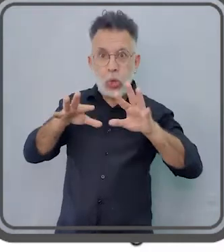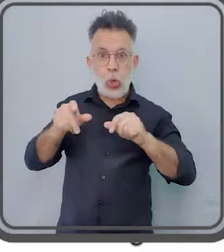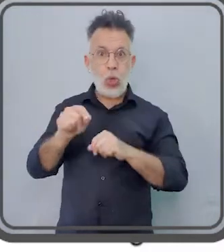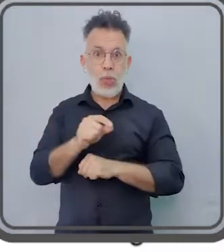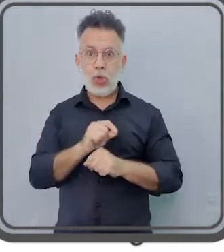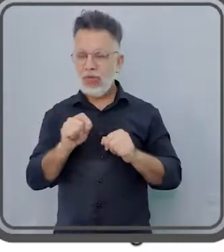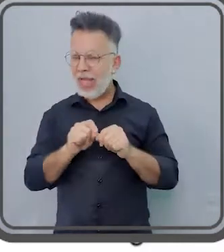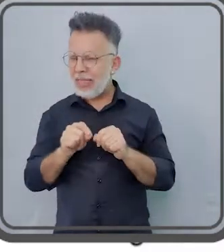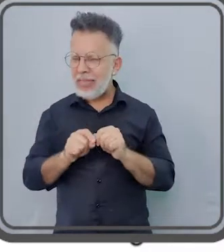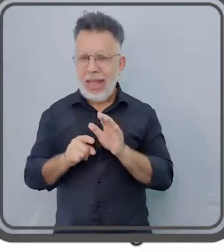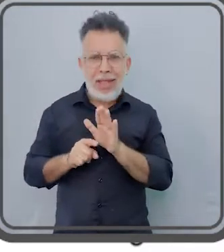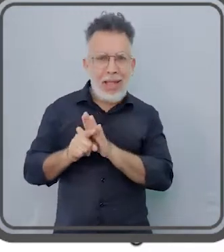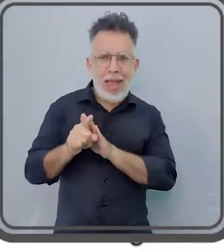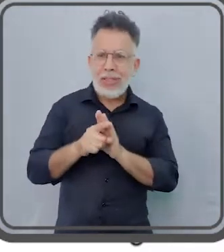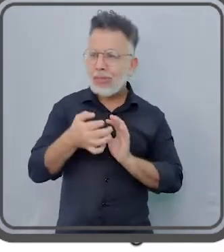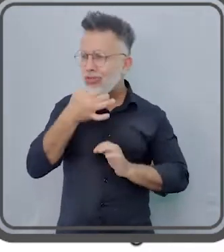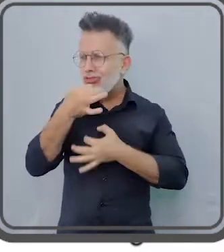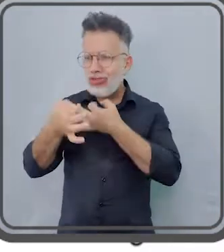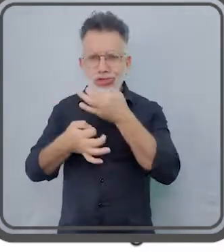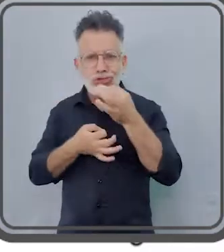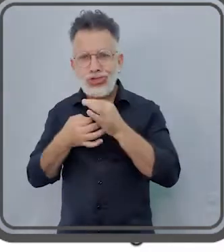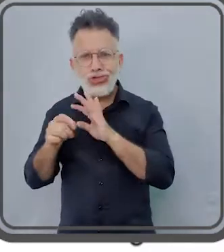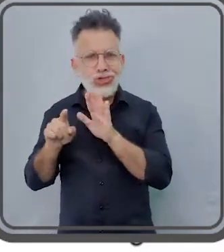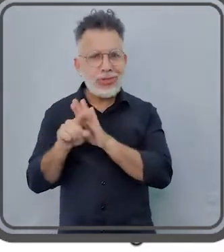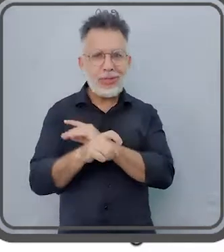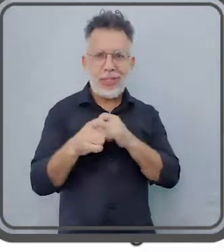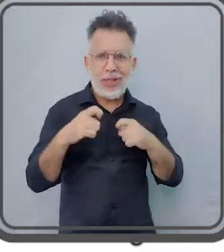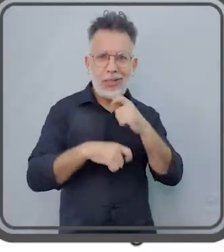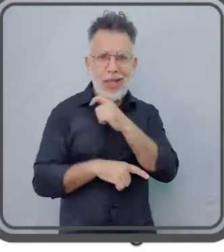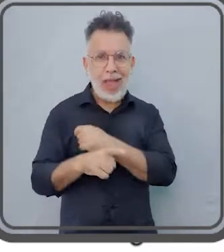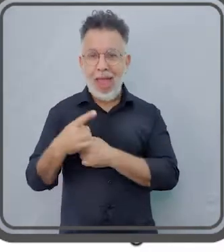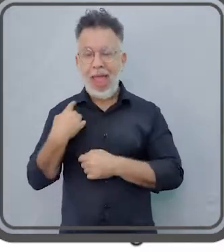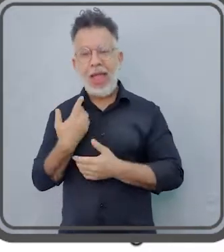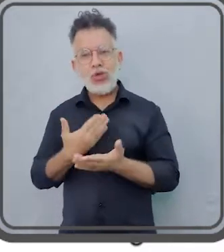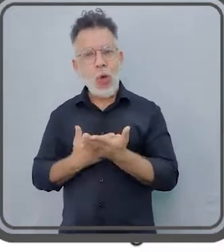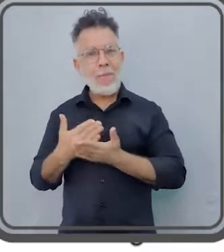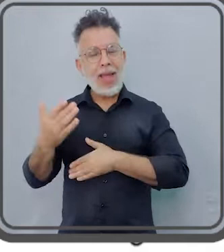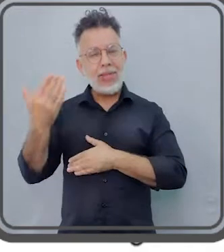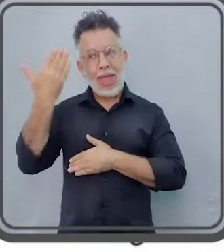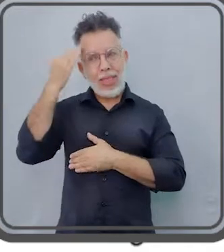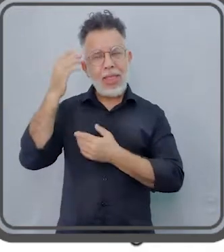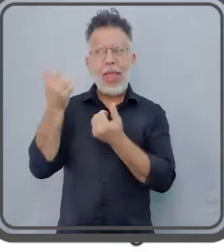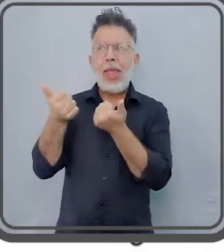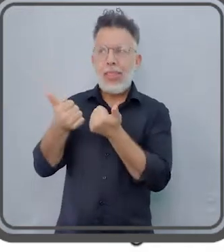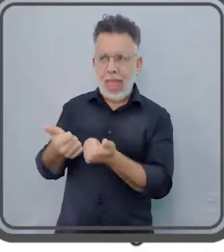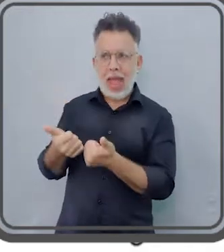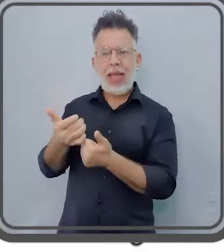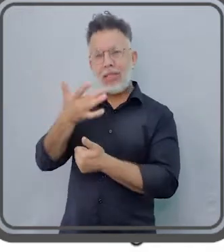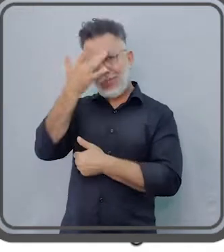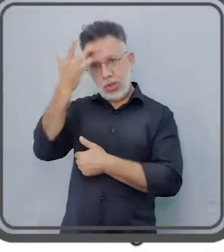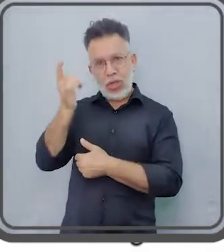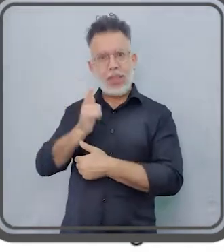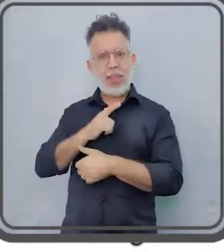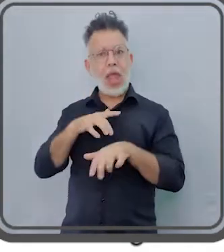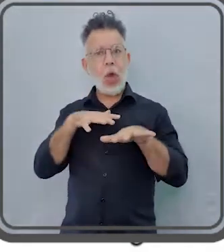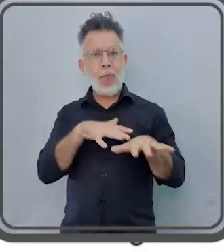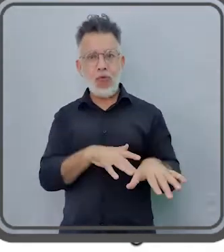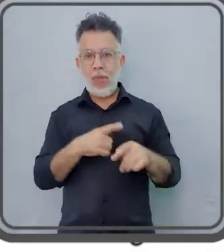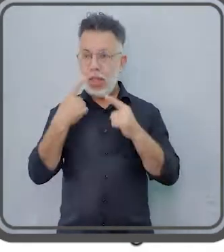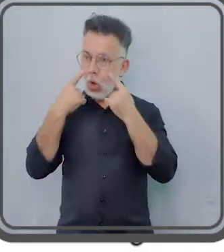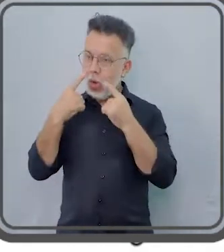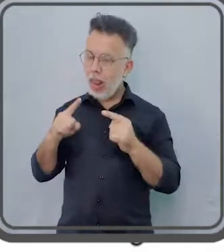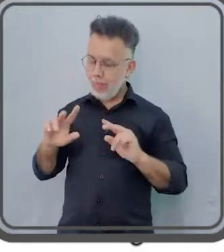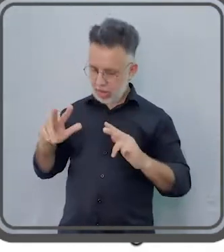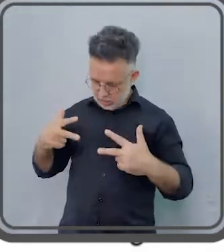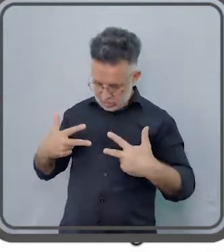de skincare. E aí a gente começa, então, a entender, tá, as pessoas já têm agora um movimento de um olhar mais para si, né, a parte